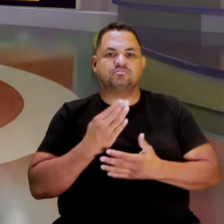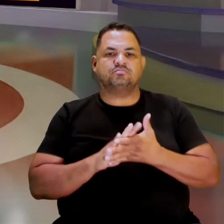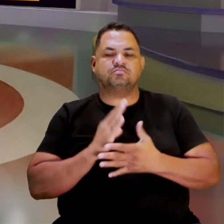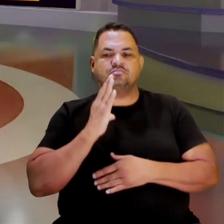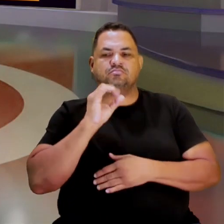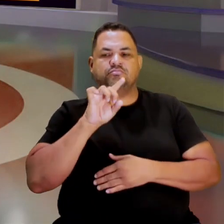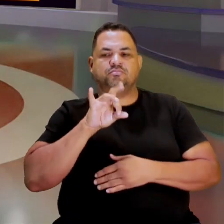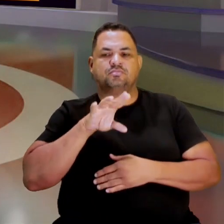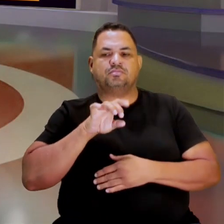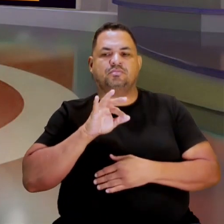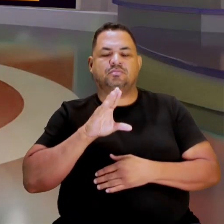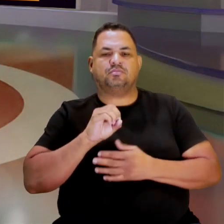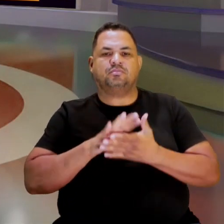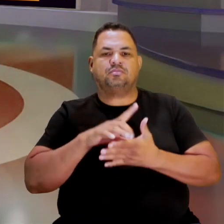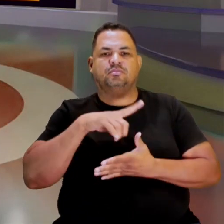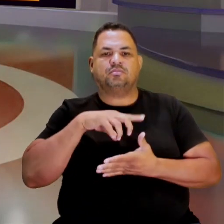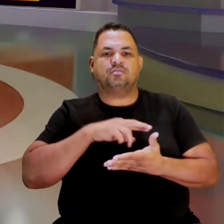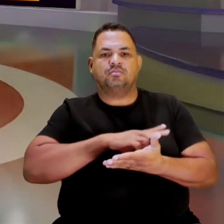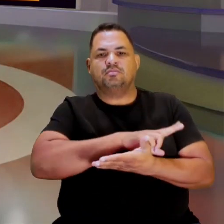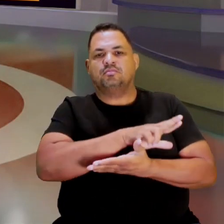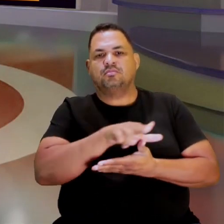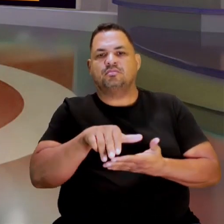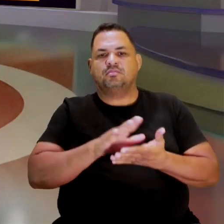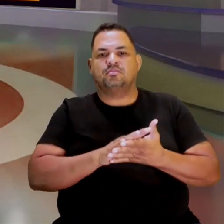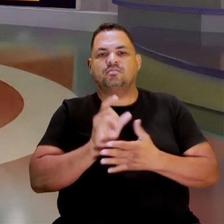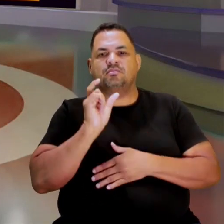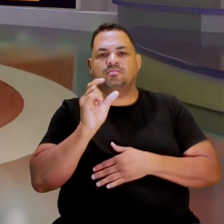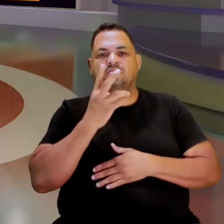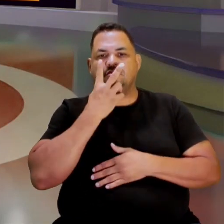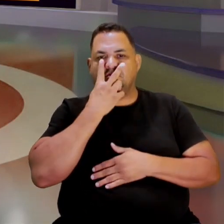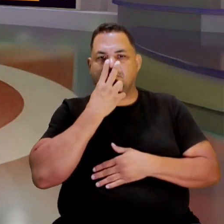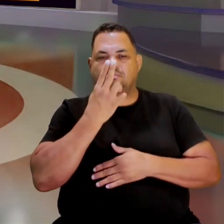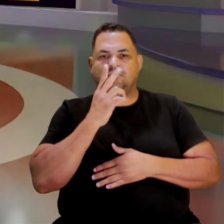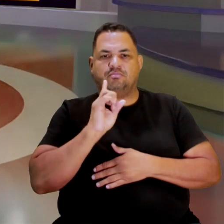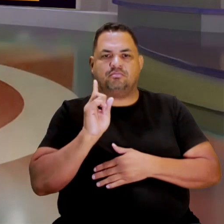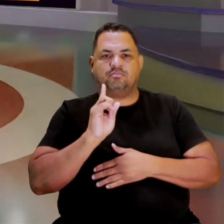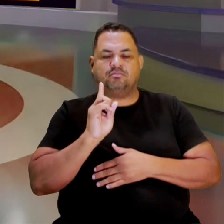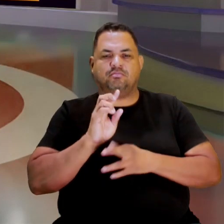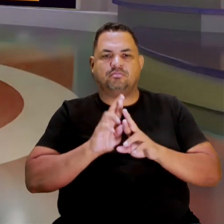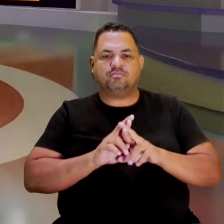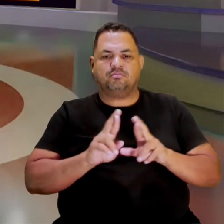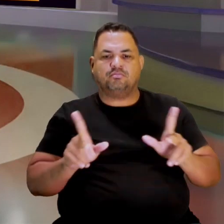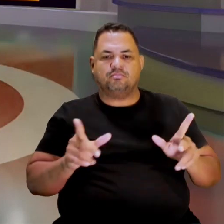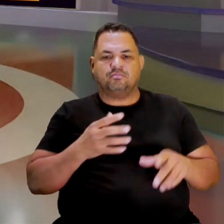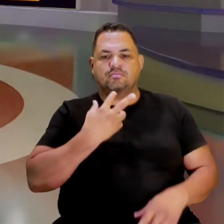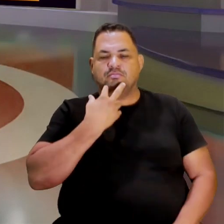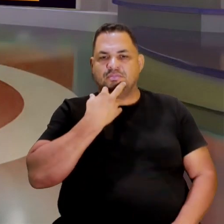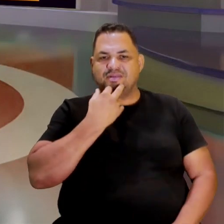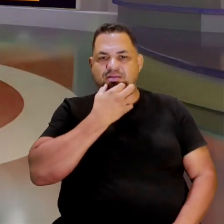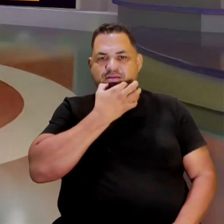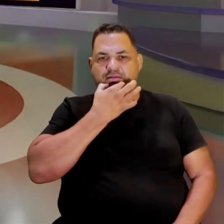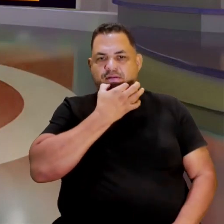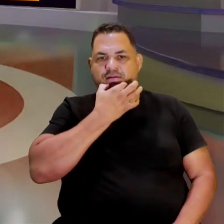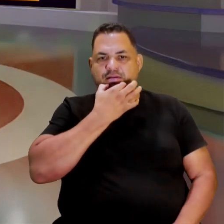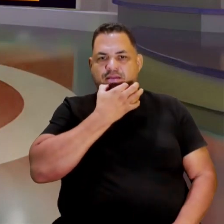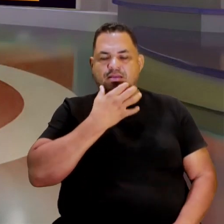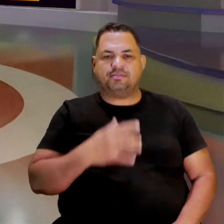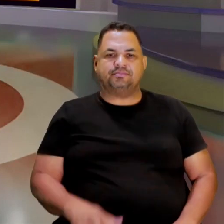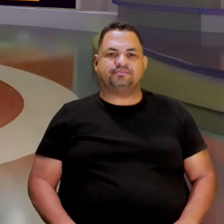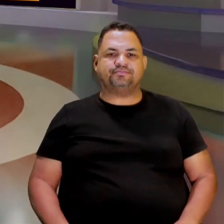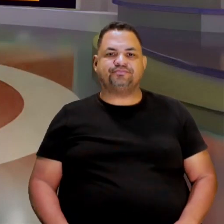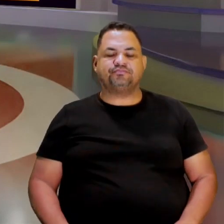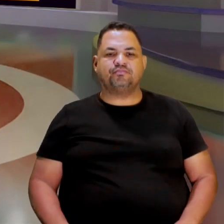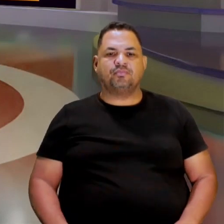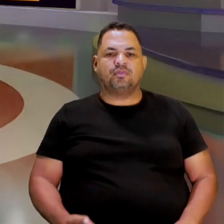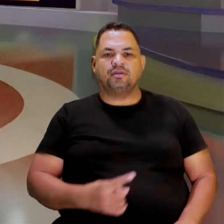cognatos. A gente viu diversas palavras que se parecem e não são em inglês, não são o que parecem. E a